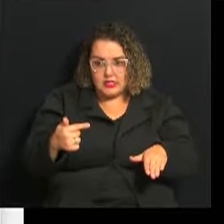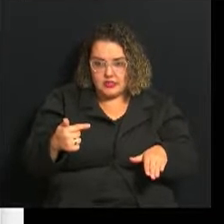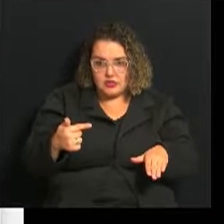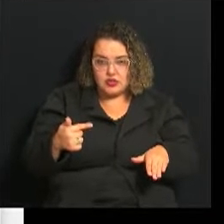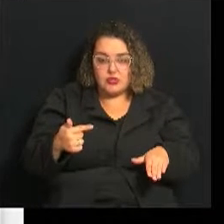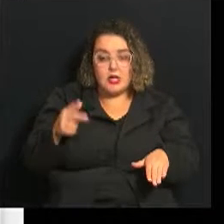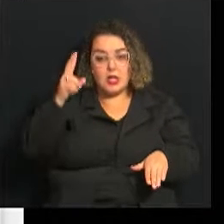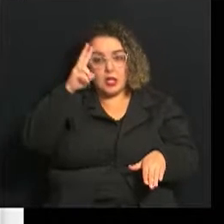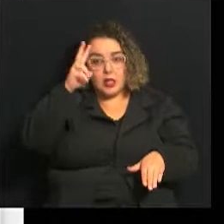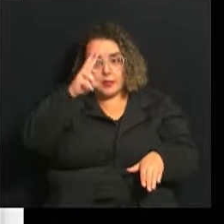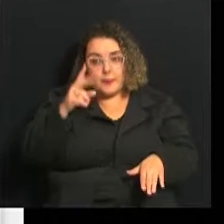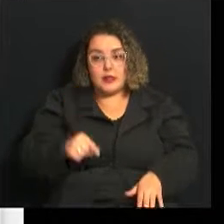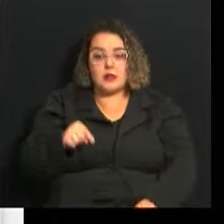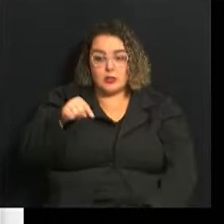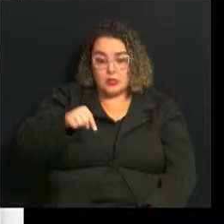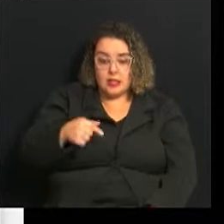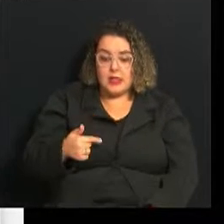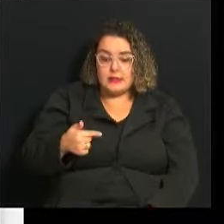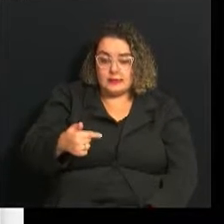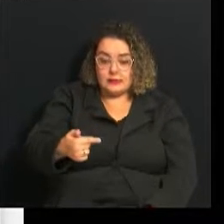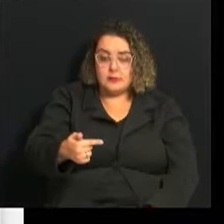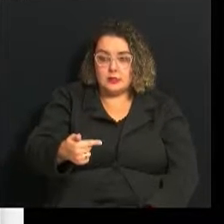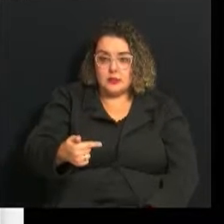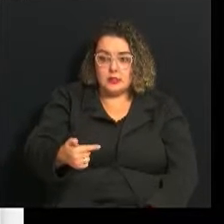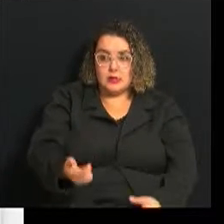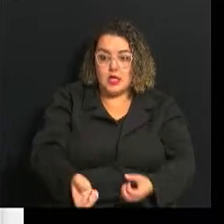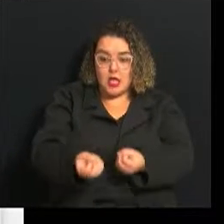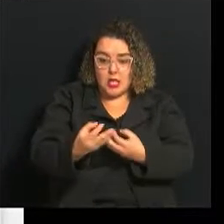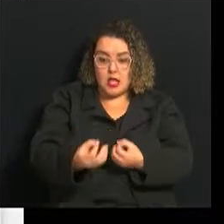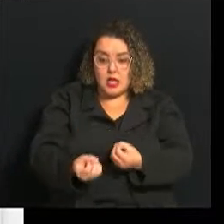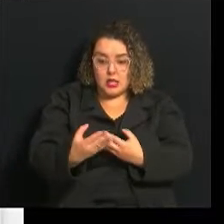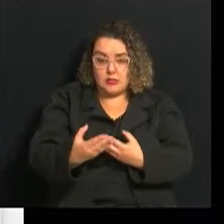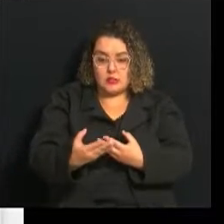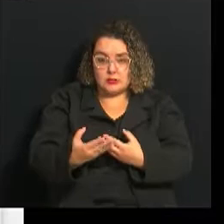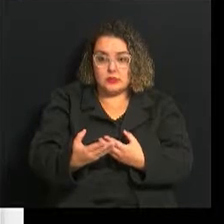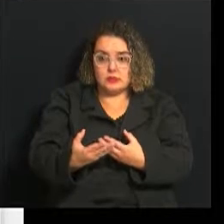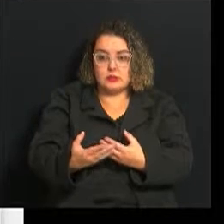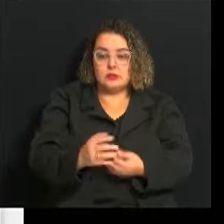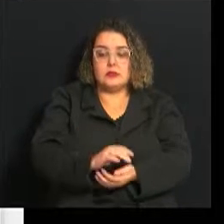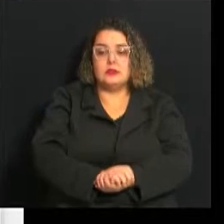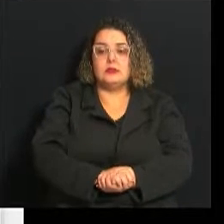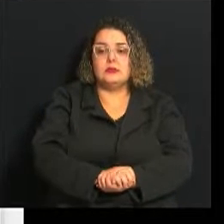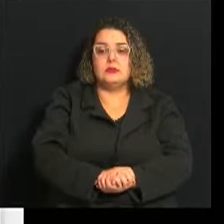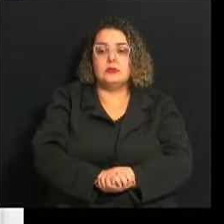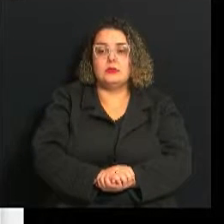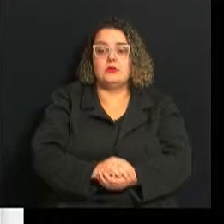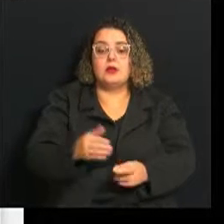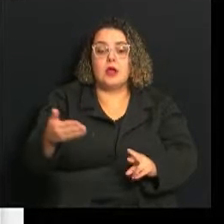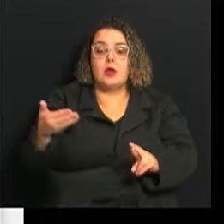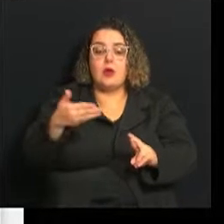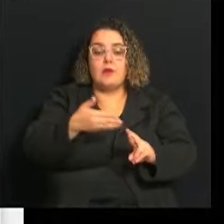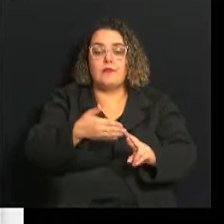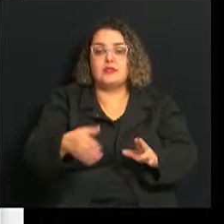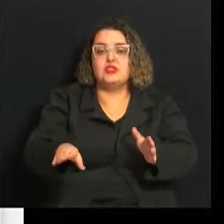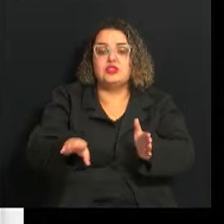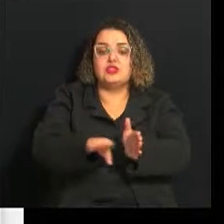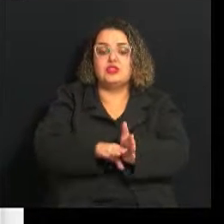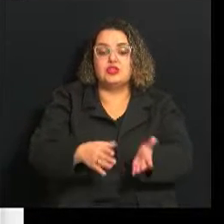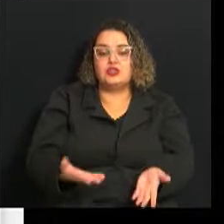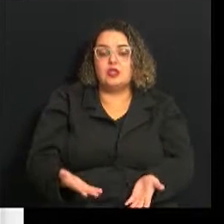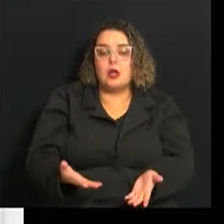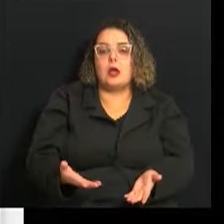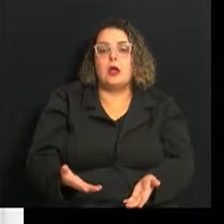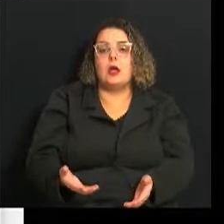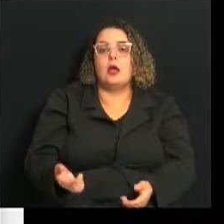lembrando que essa semana os dados referem-se à semana que eles chamam de a série